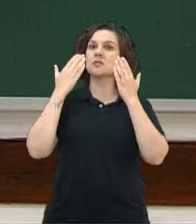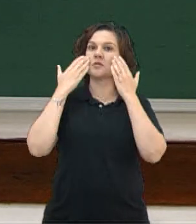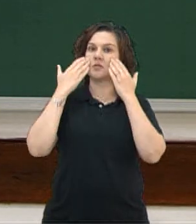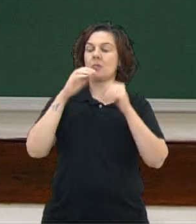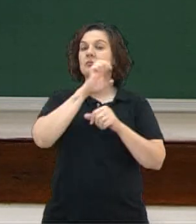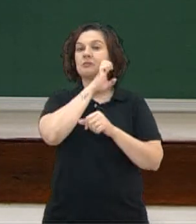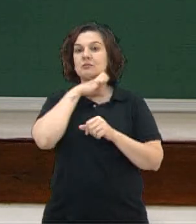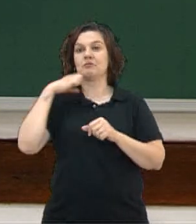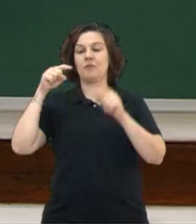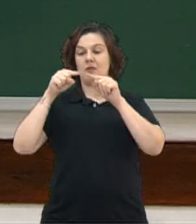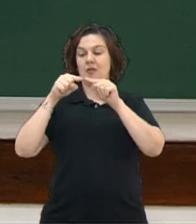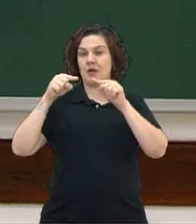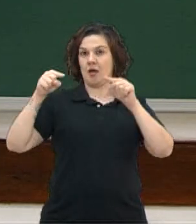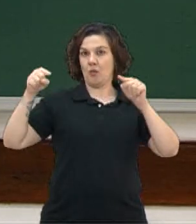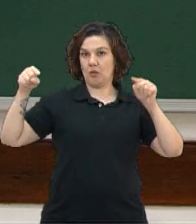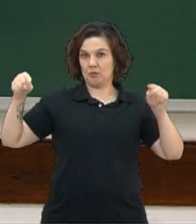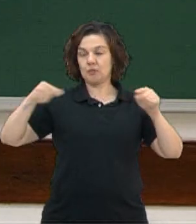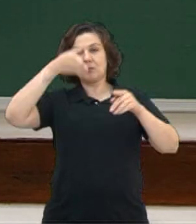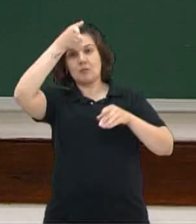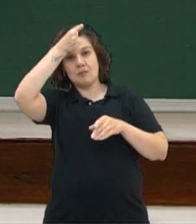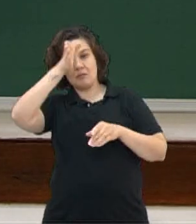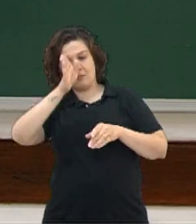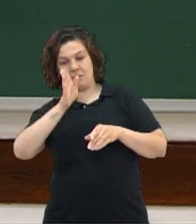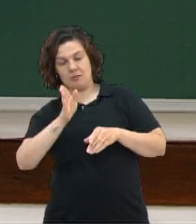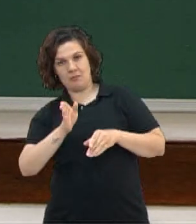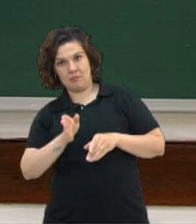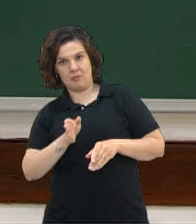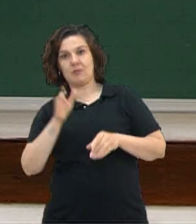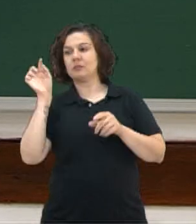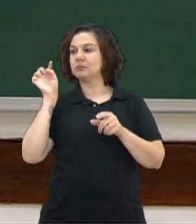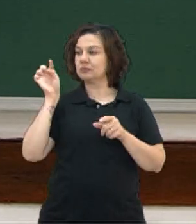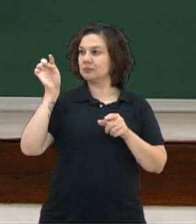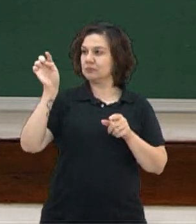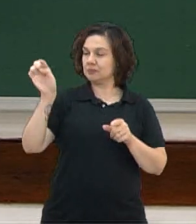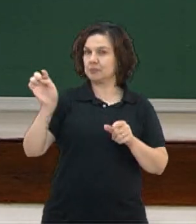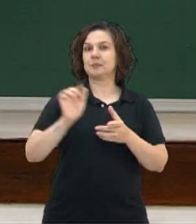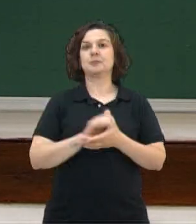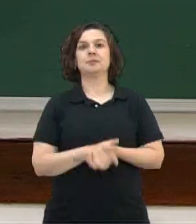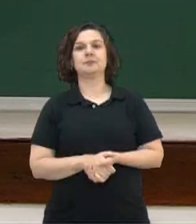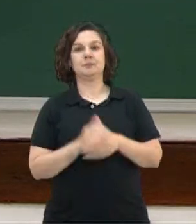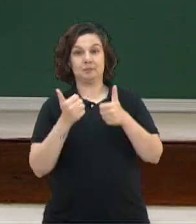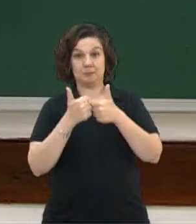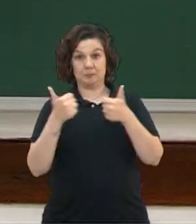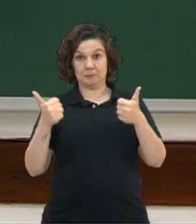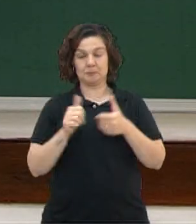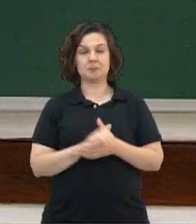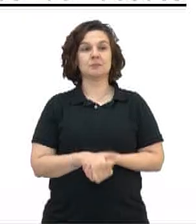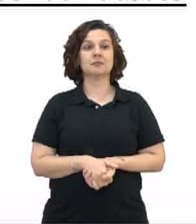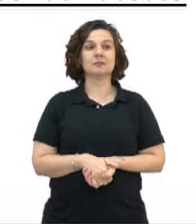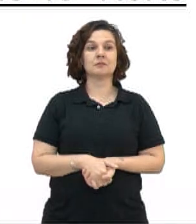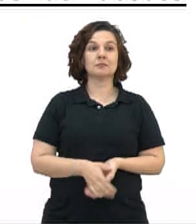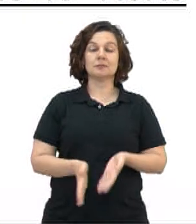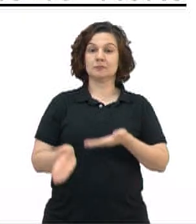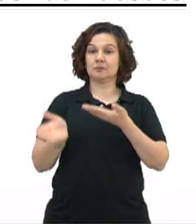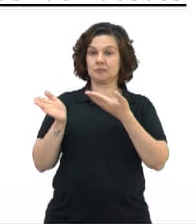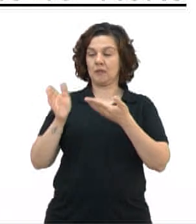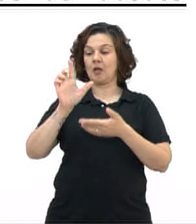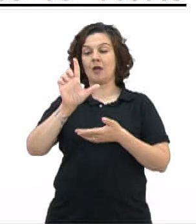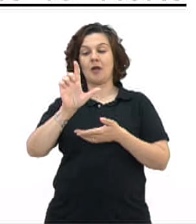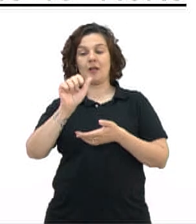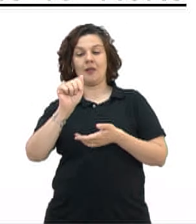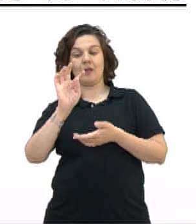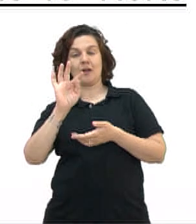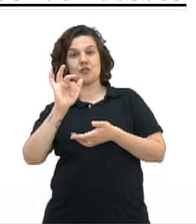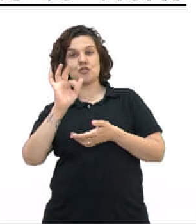e a linha do Equador e a longitude é a distância entre um ponto qualquer e o meridiano de Greenwich. Vamos lá, ó. A latitude